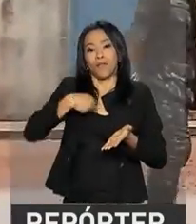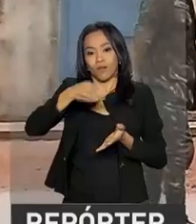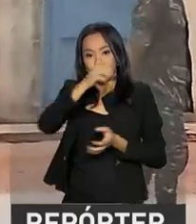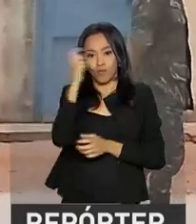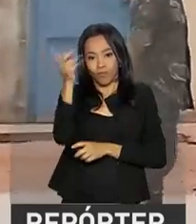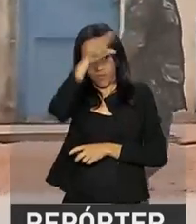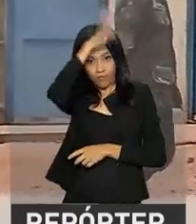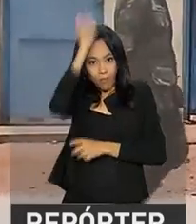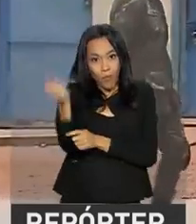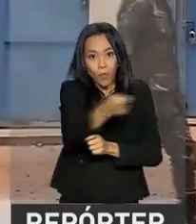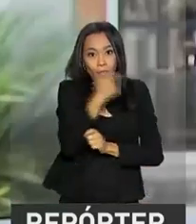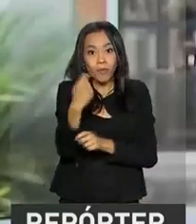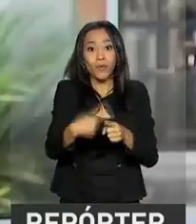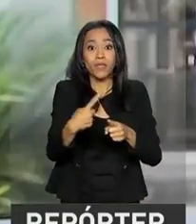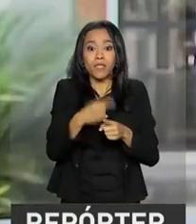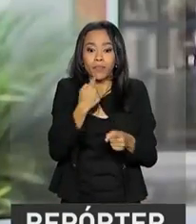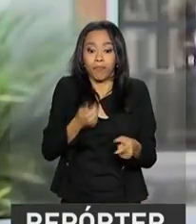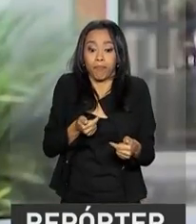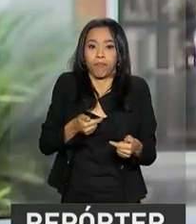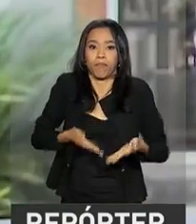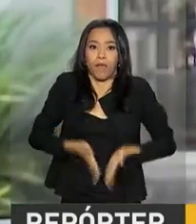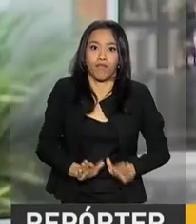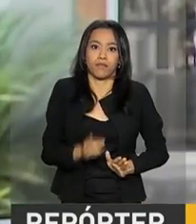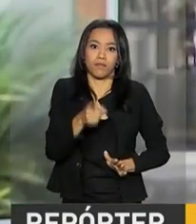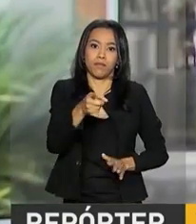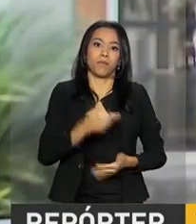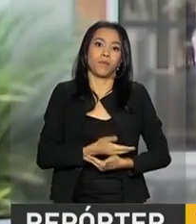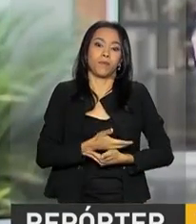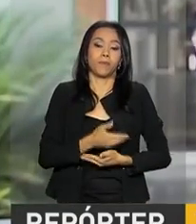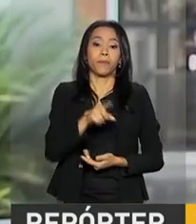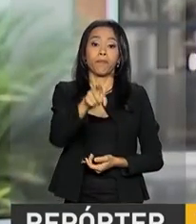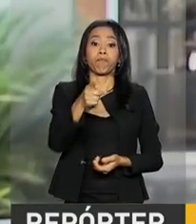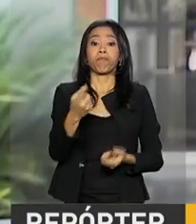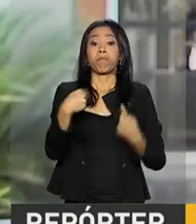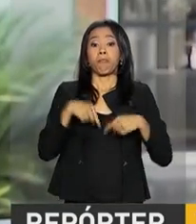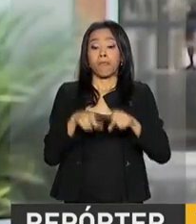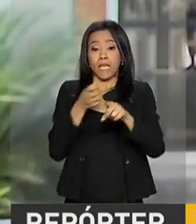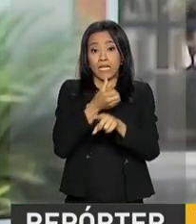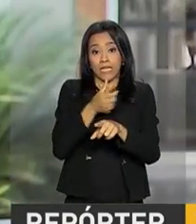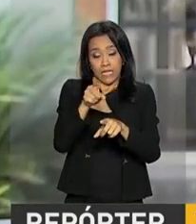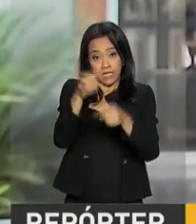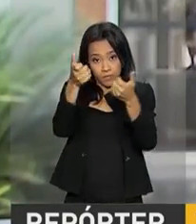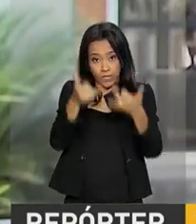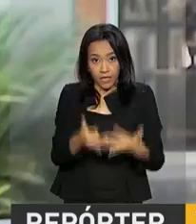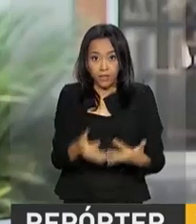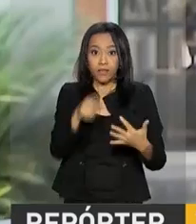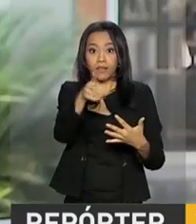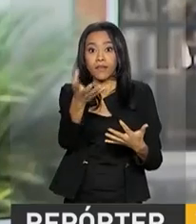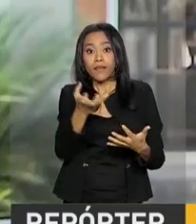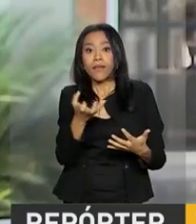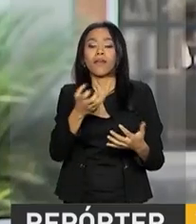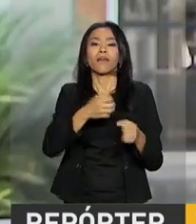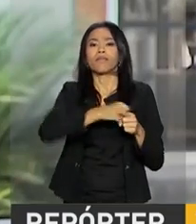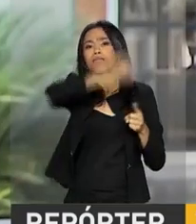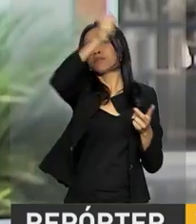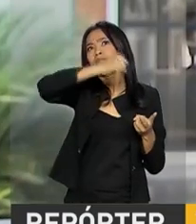entrado em trabalho de parto. Cerca de 70% dos imigrantes, eles querem a